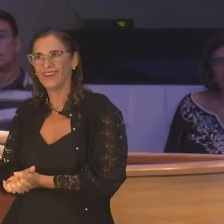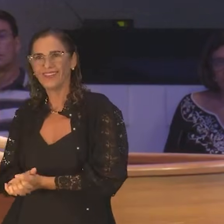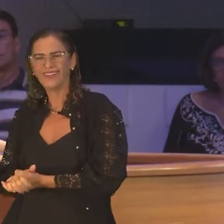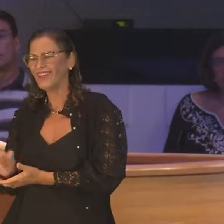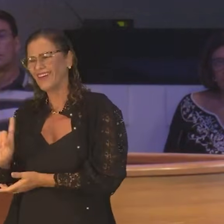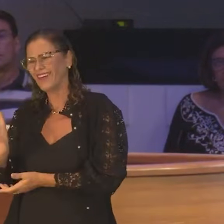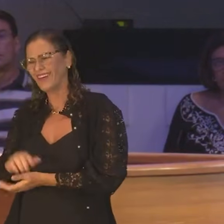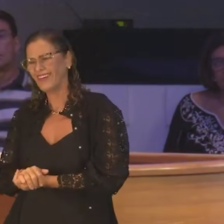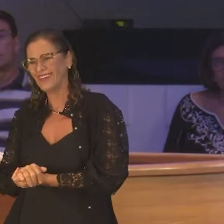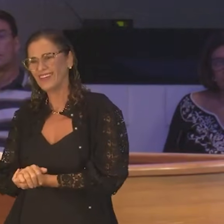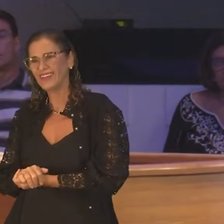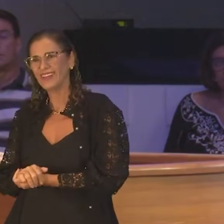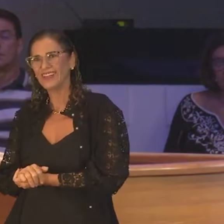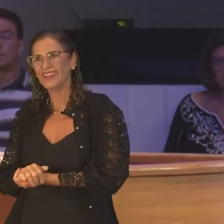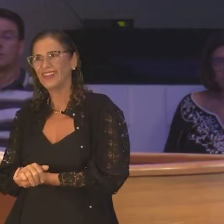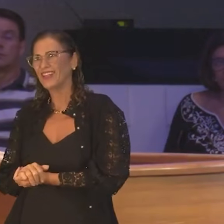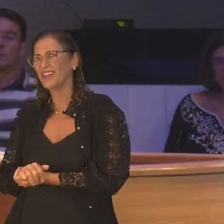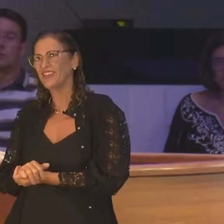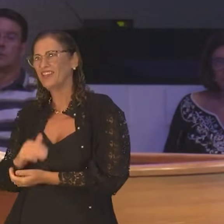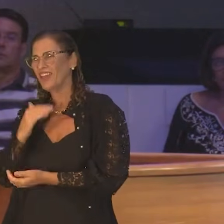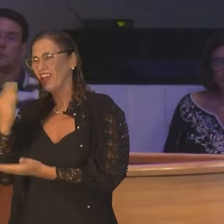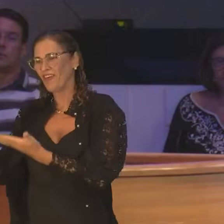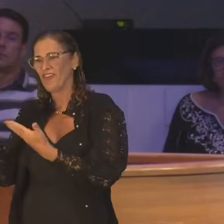Ninguém vai me convidar para a igreja?